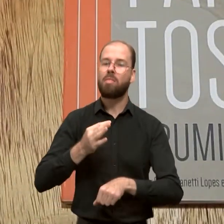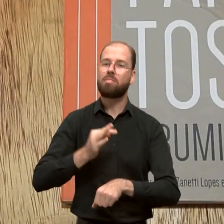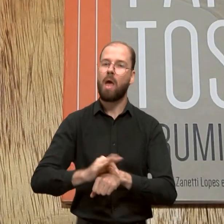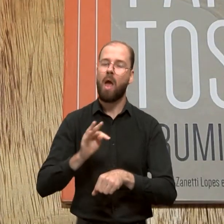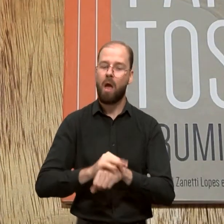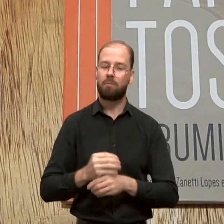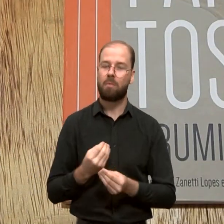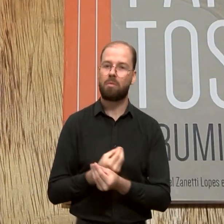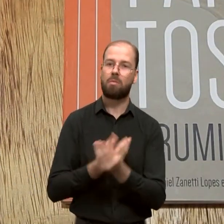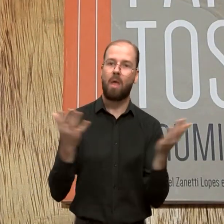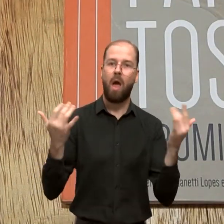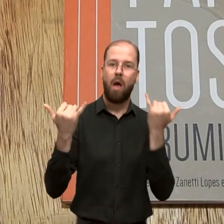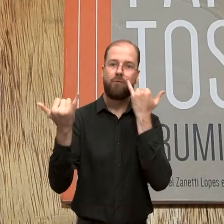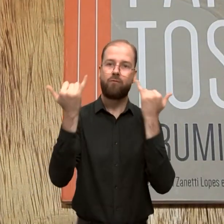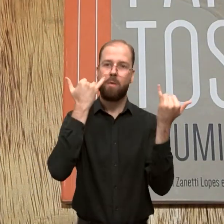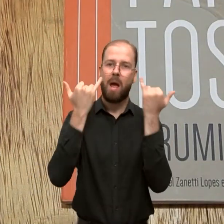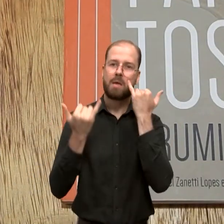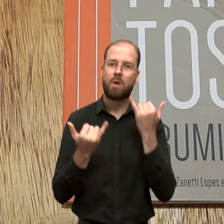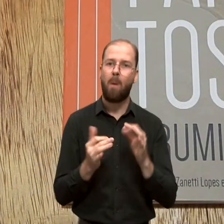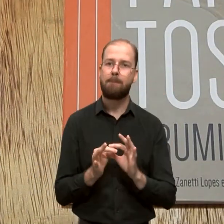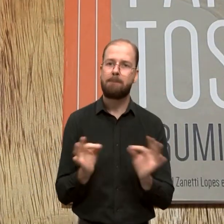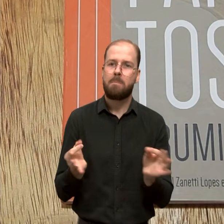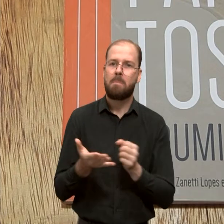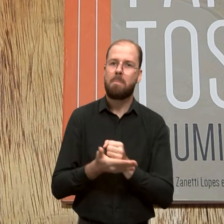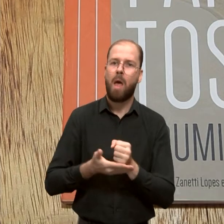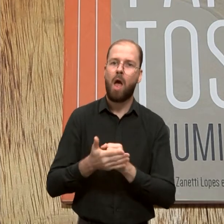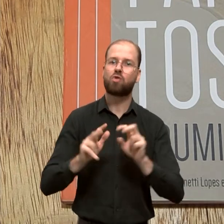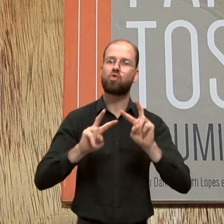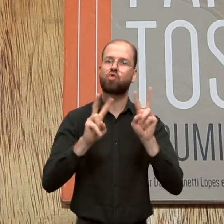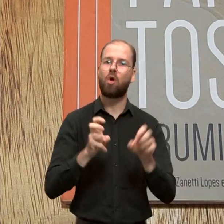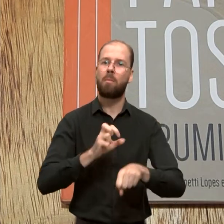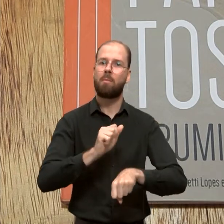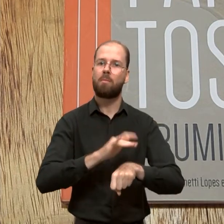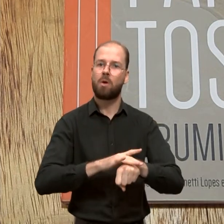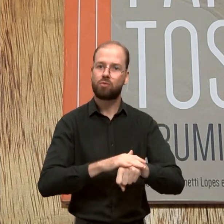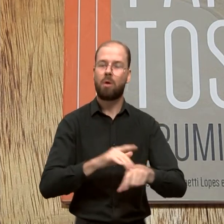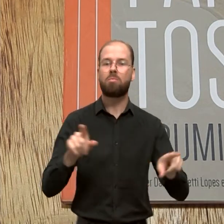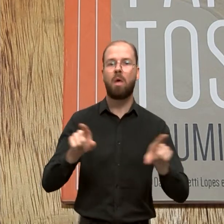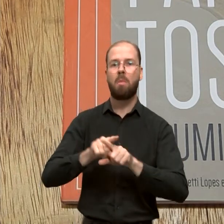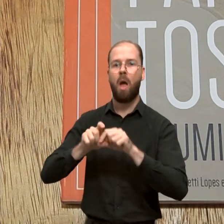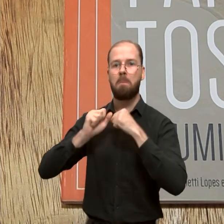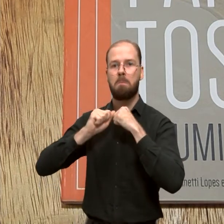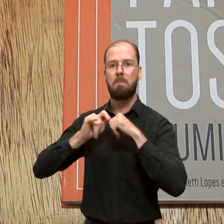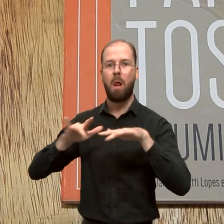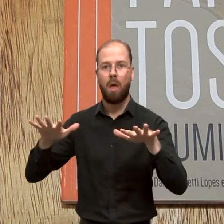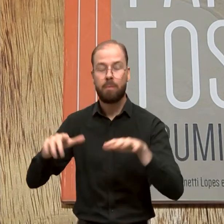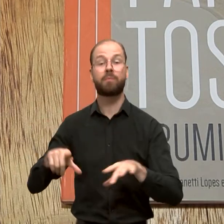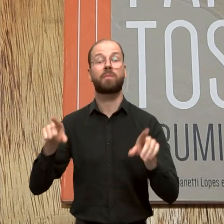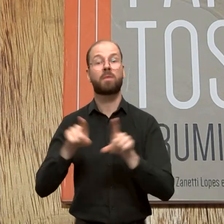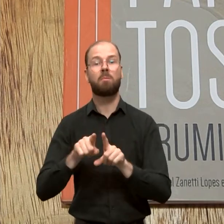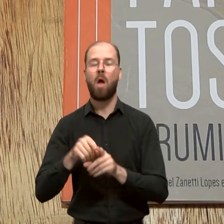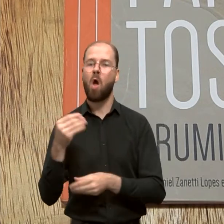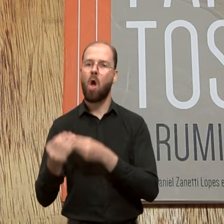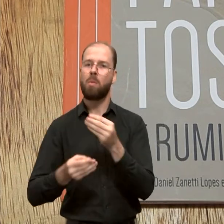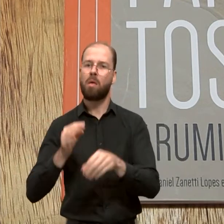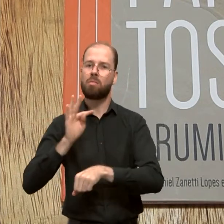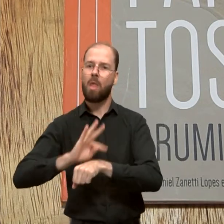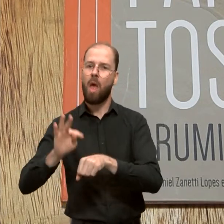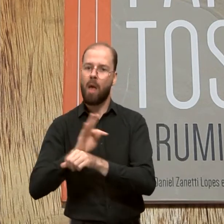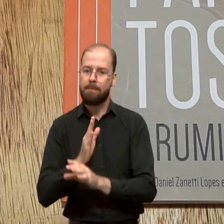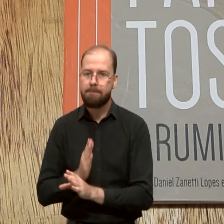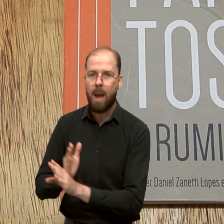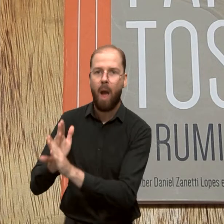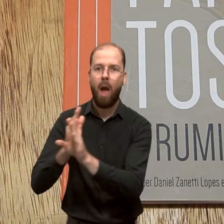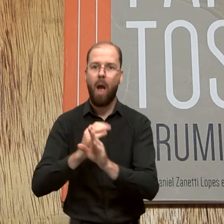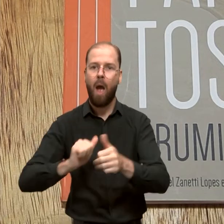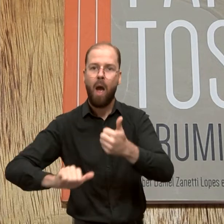também informações básicas sobre a patogenia, epidemiologia, técnicas e diagnósticos, além